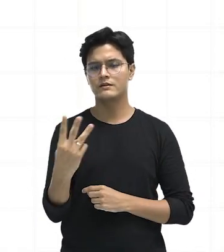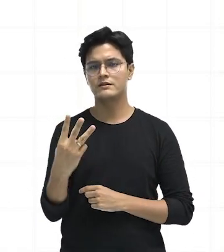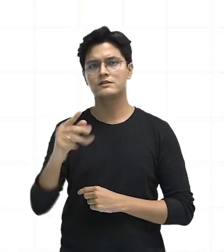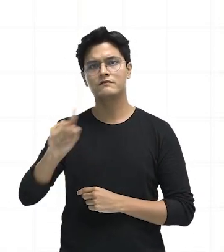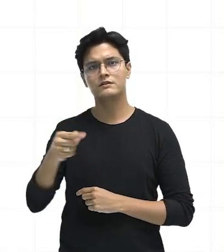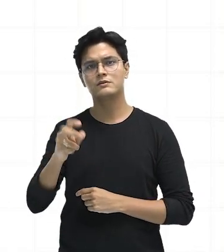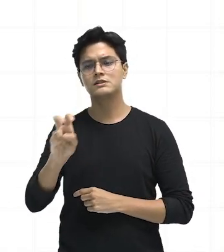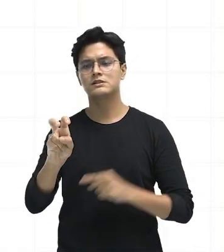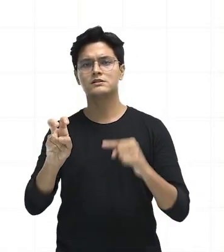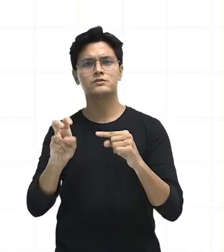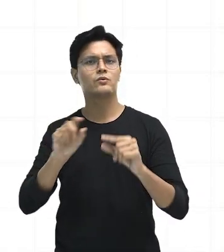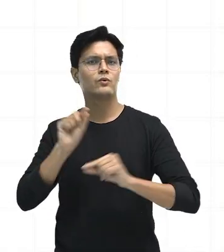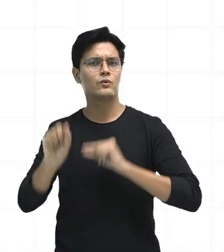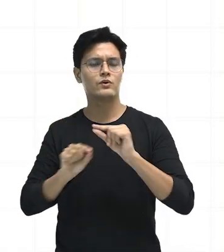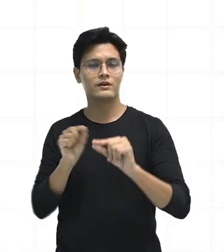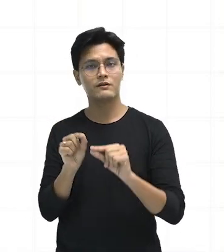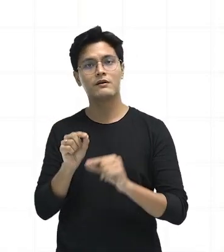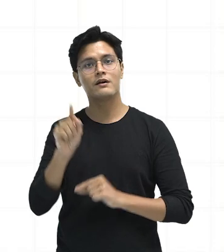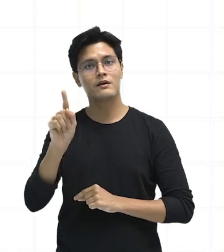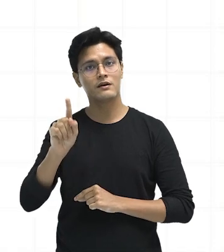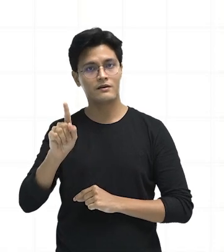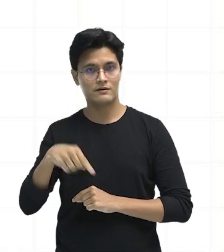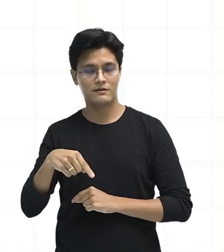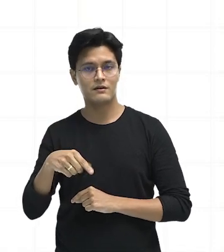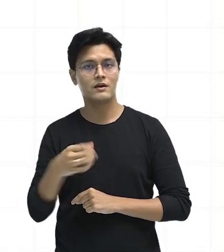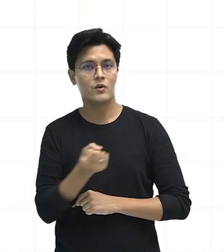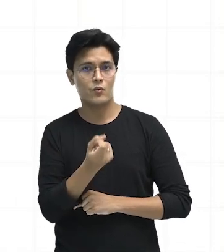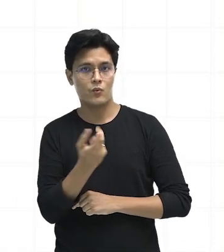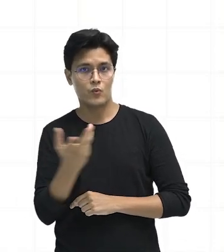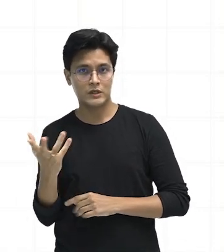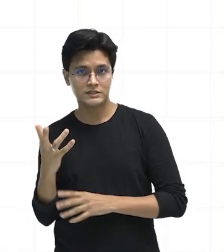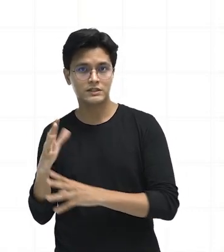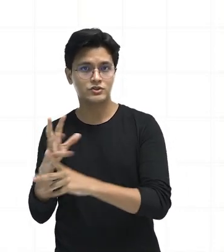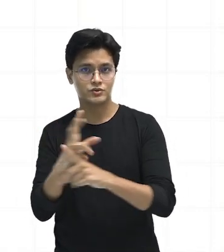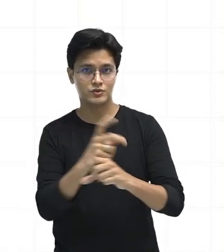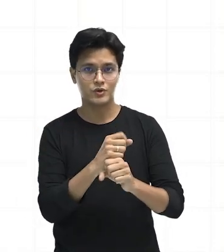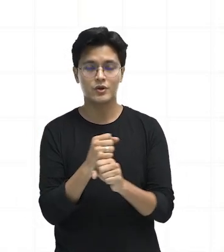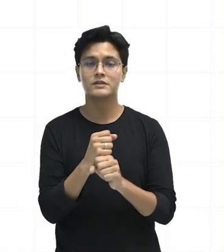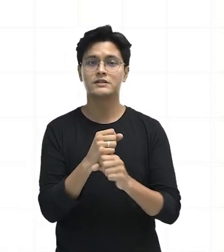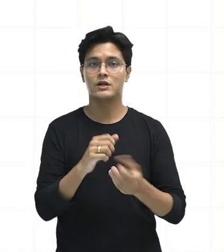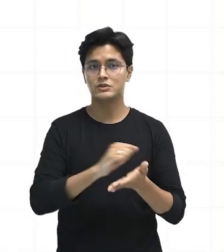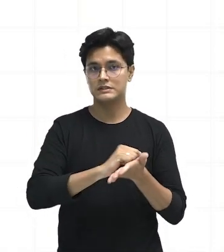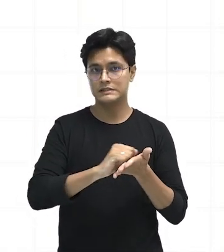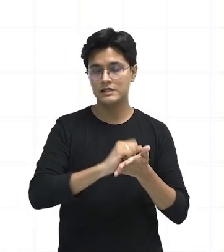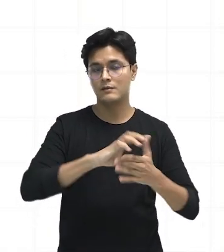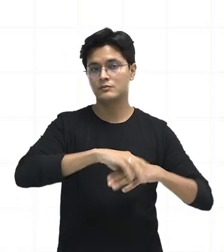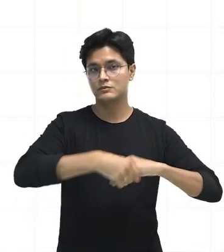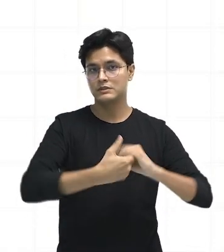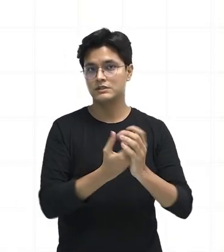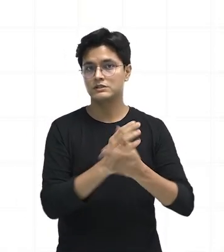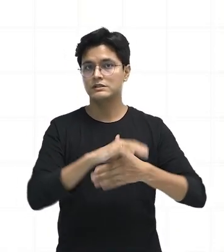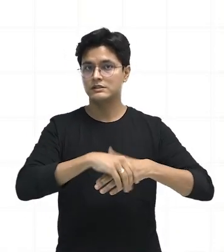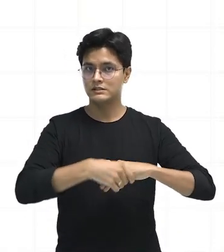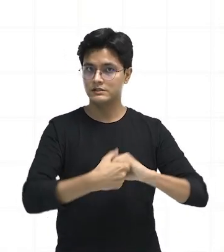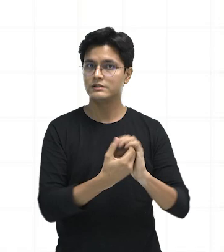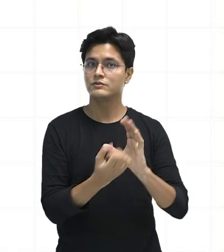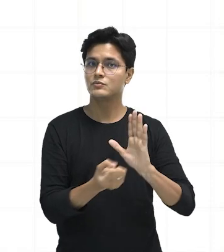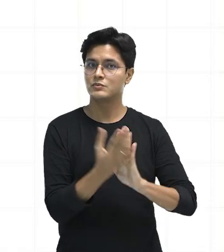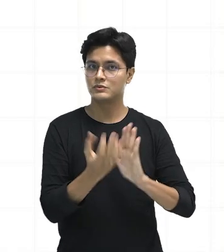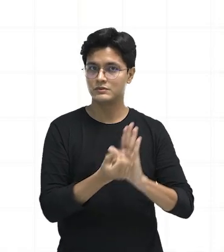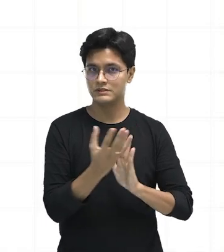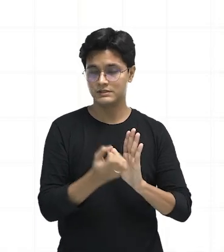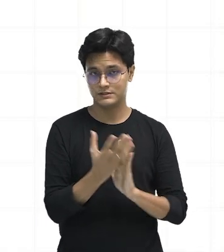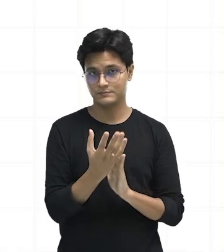13,5? É justamente a quantidade total de sabonete líquido produzida pela Márcia, tá